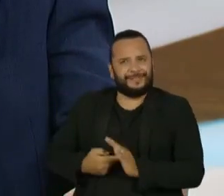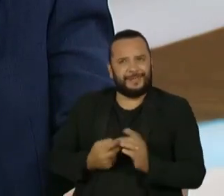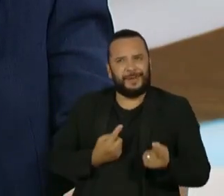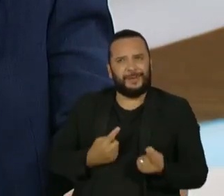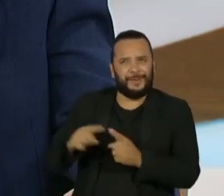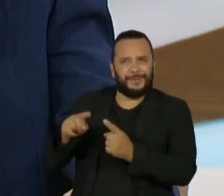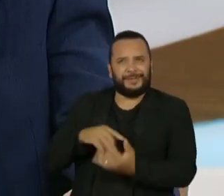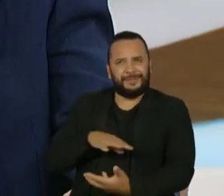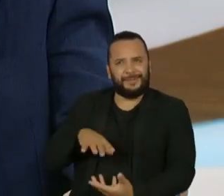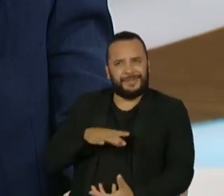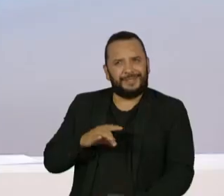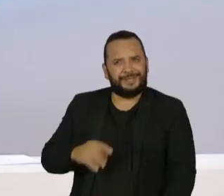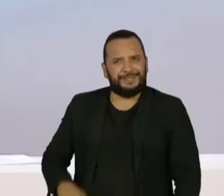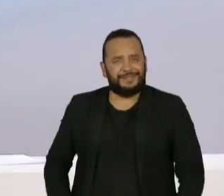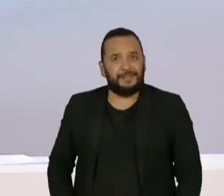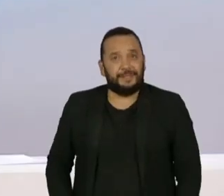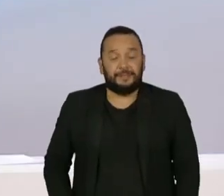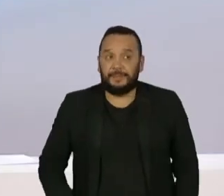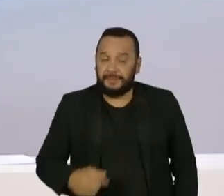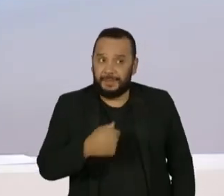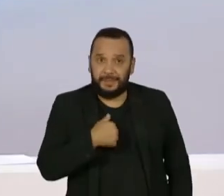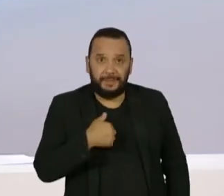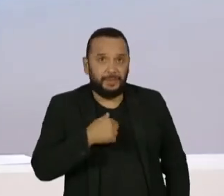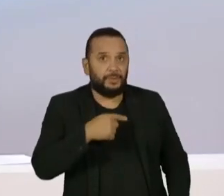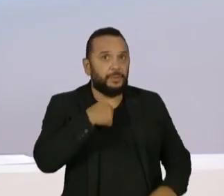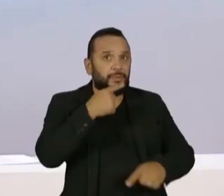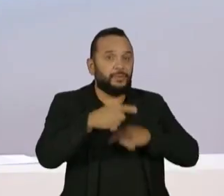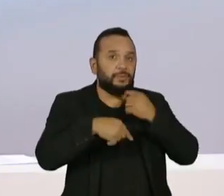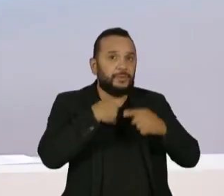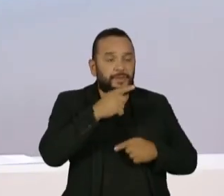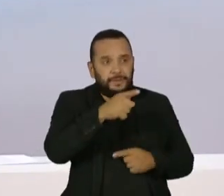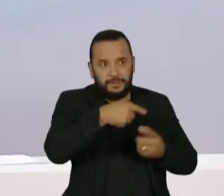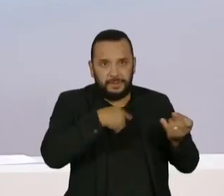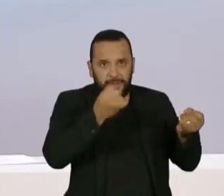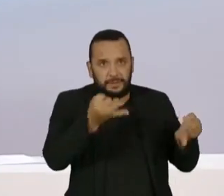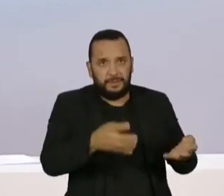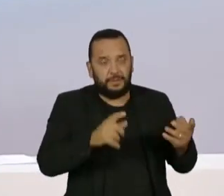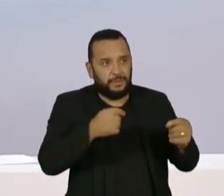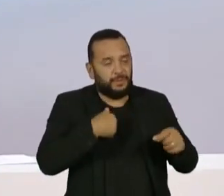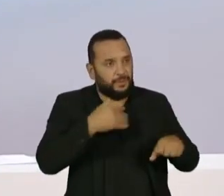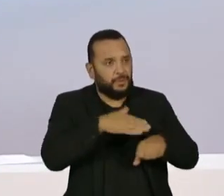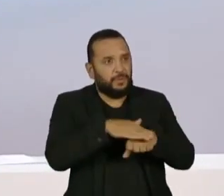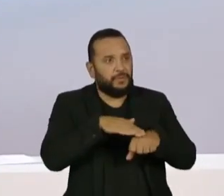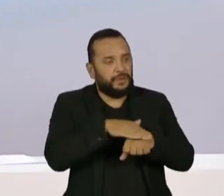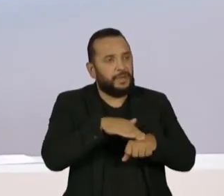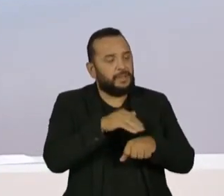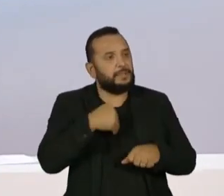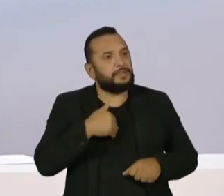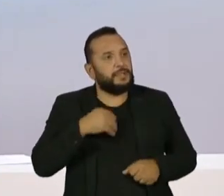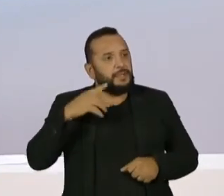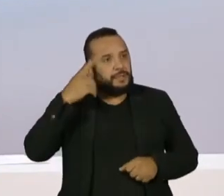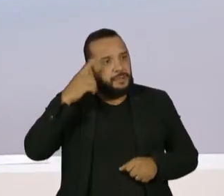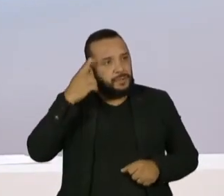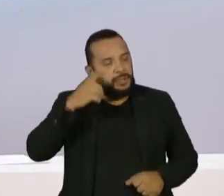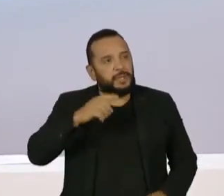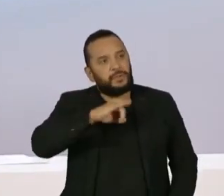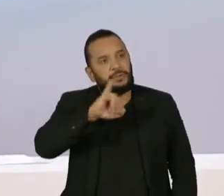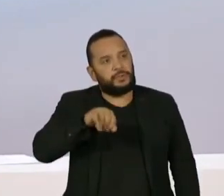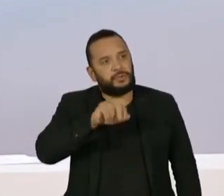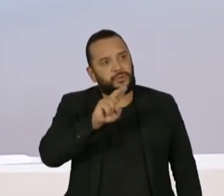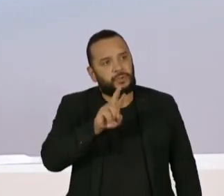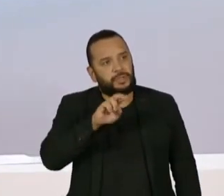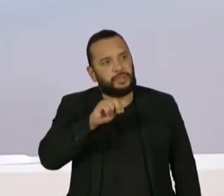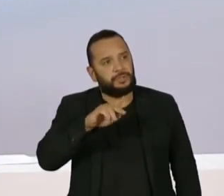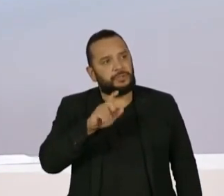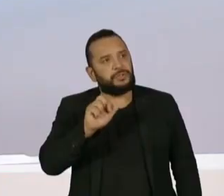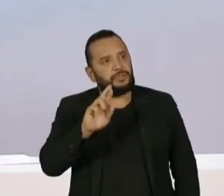pode ser aceito por ninguém. Eu fiquei com uma dúvida quando o senhor fala da conversa do deputado Jordi com o Carlos Vitor, que foi quem